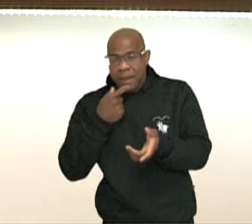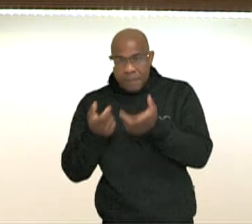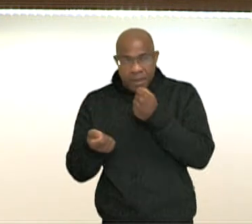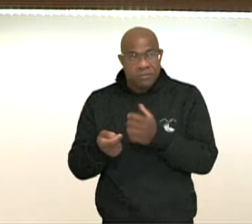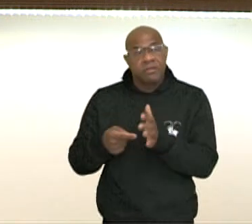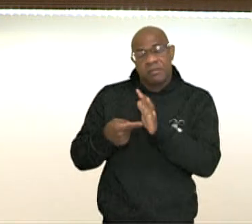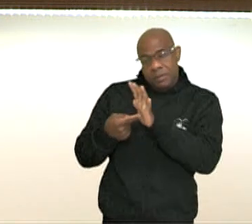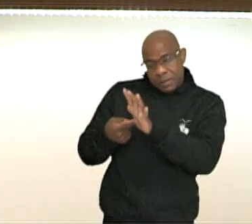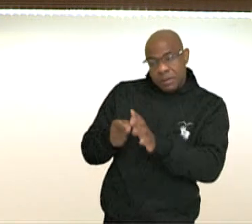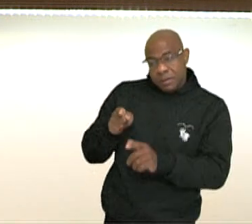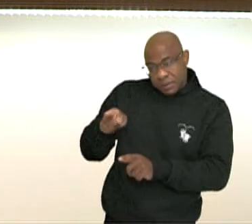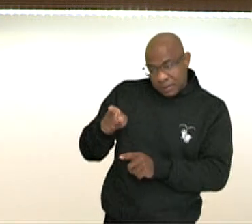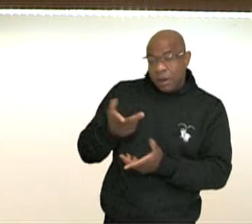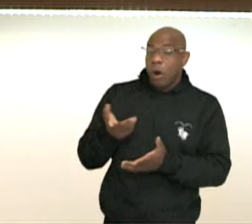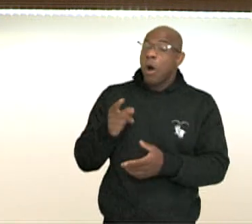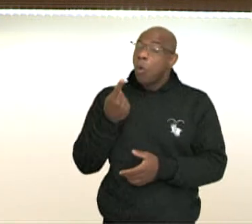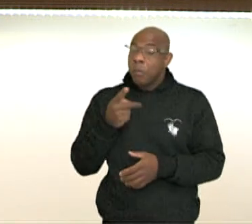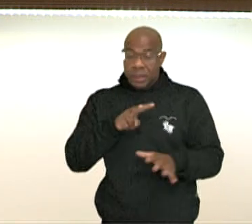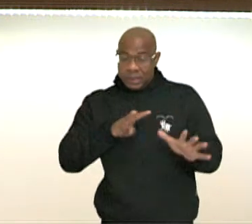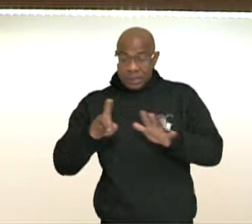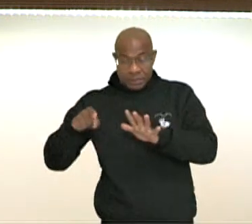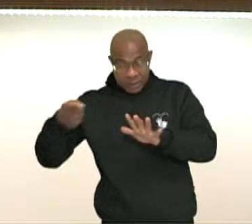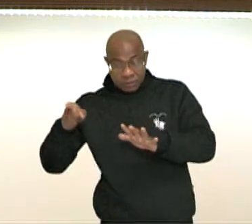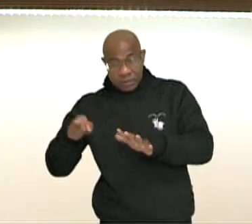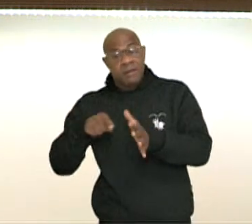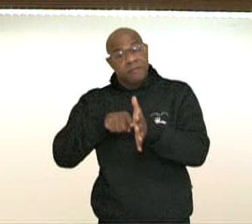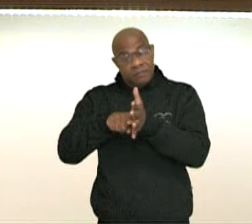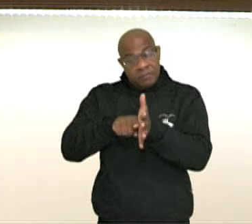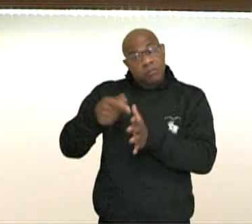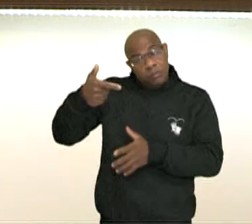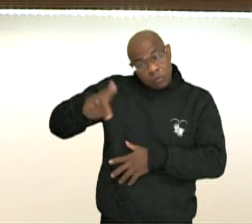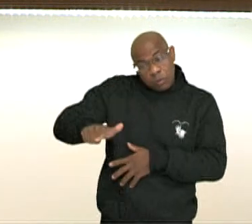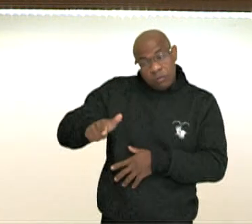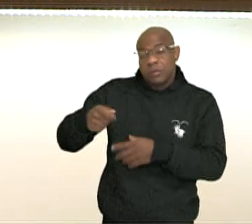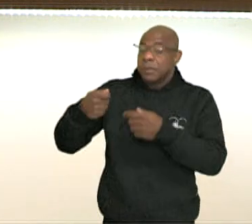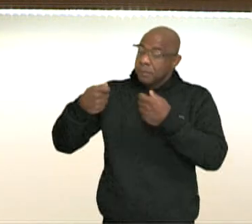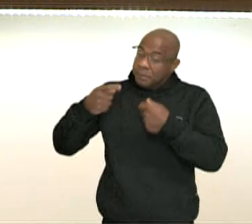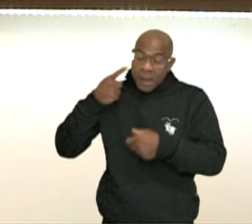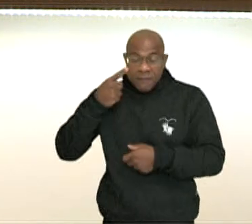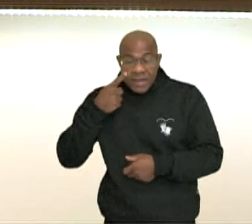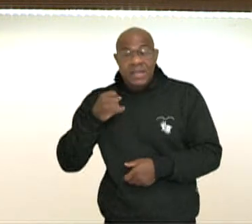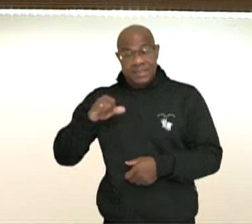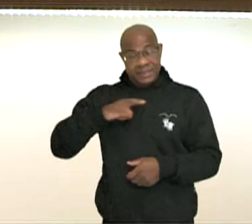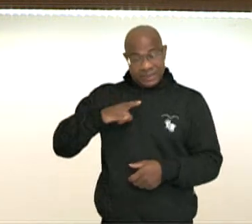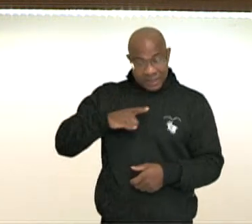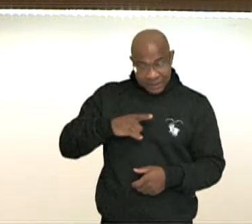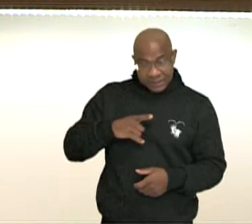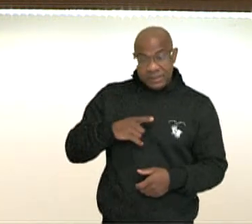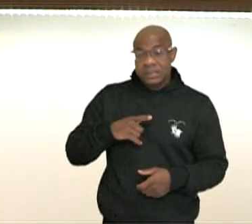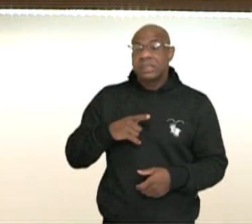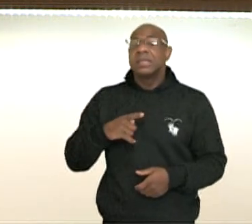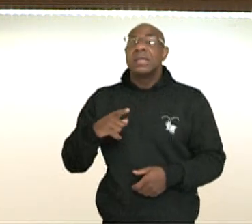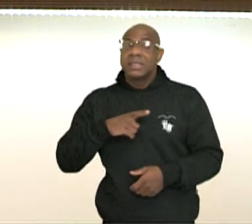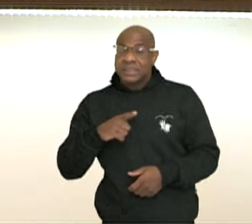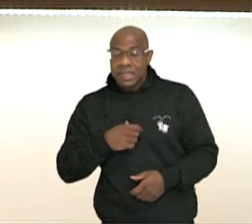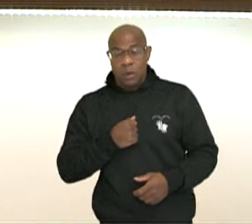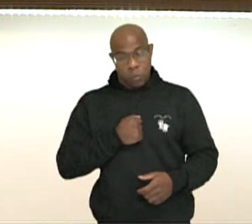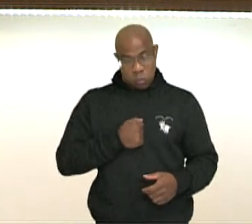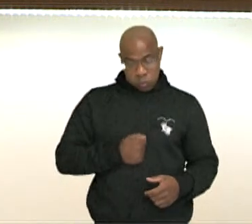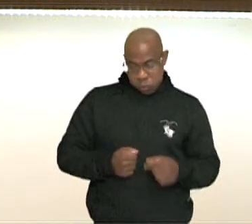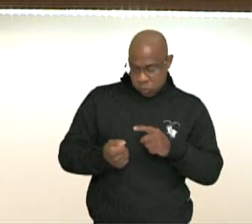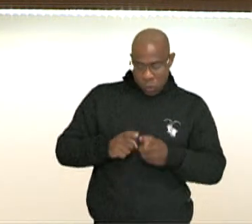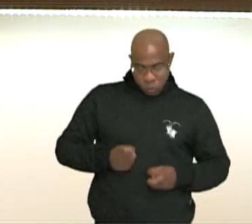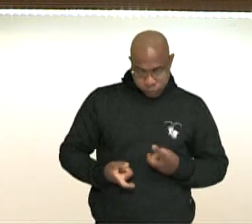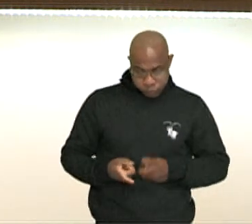dizer, olha, daqui uma semana nós vamos ter que repetir esse exame para ver ali se as fezes estão desprovidas, né? Elas